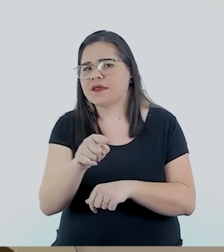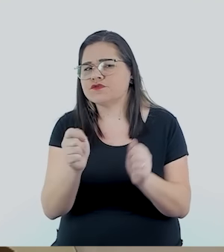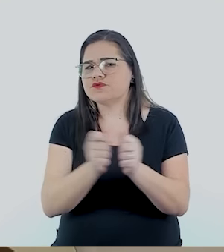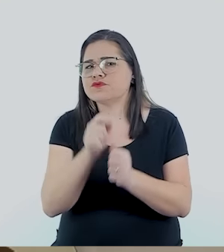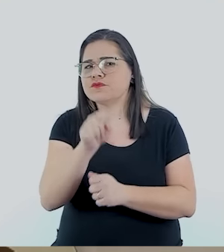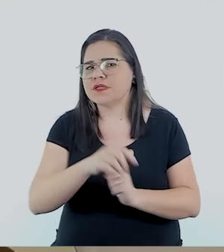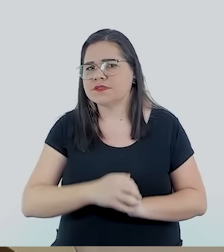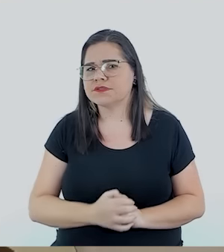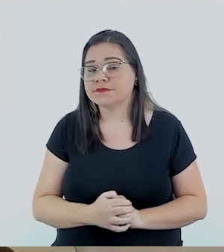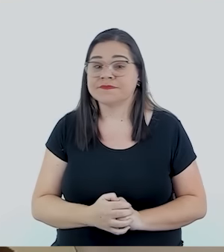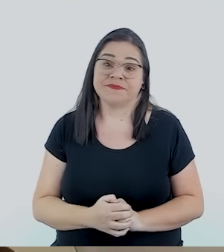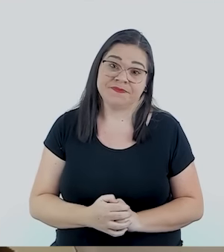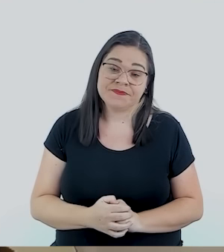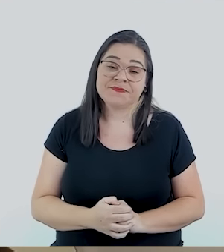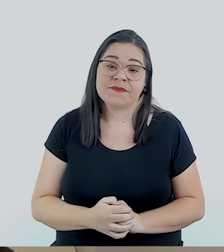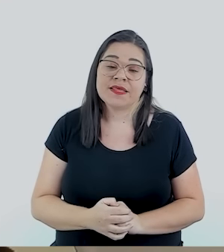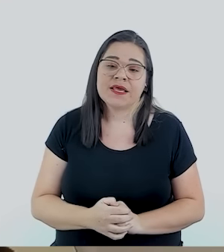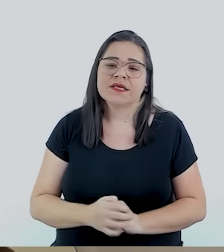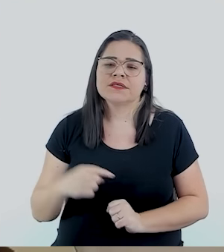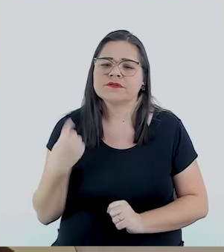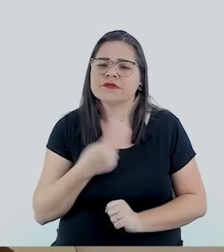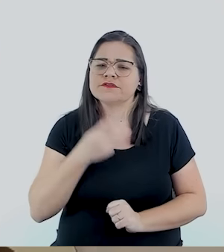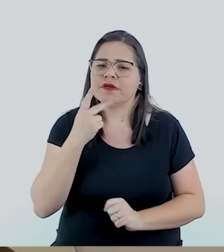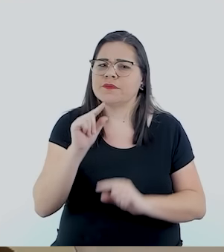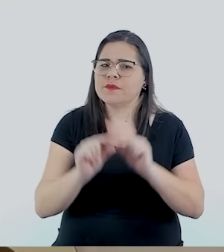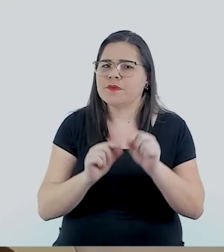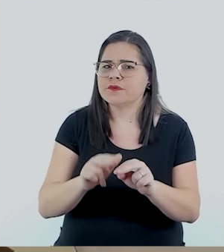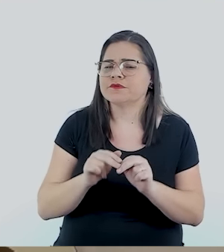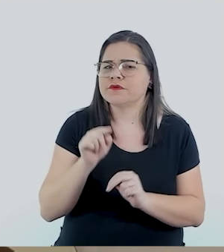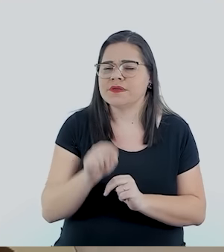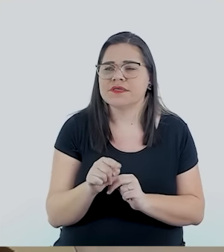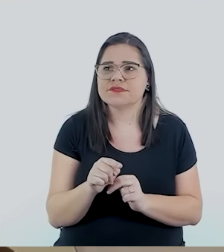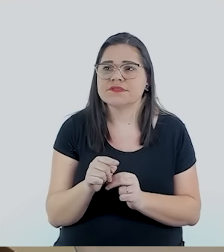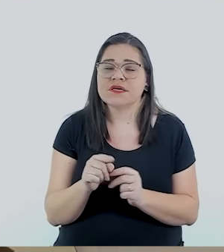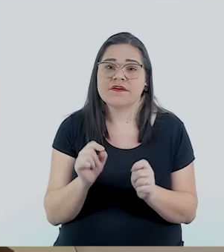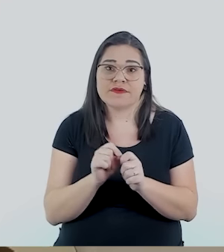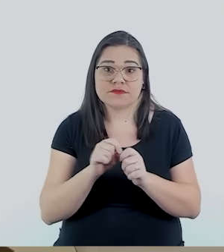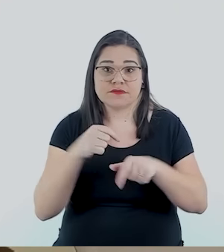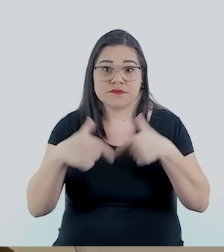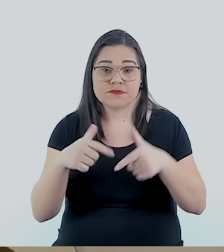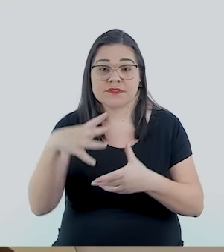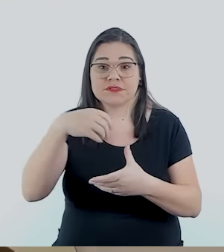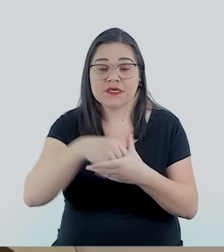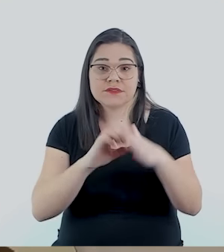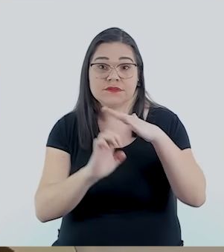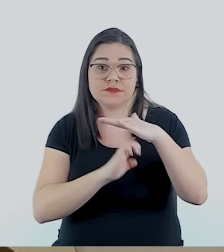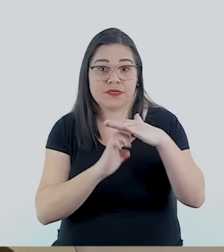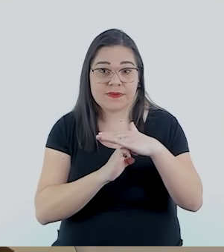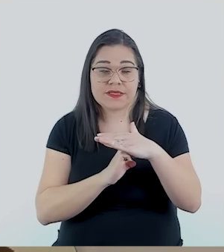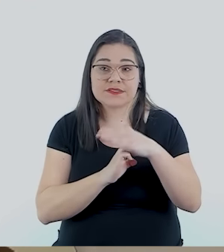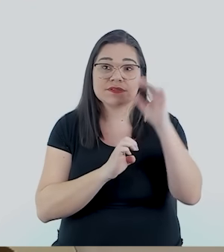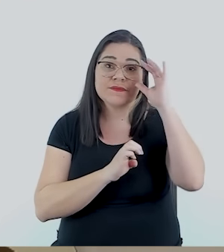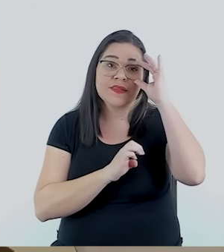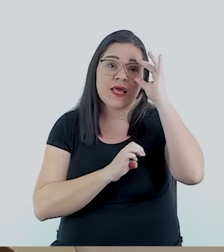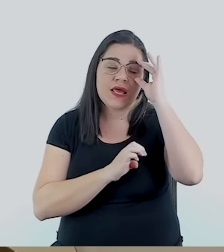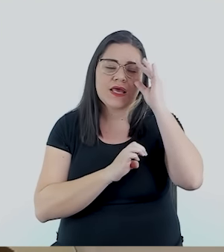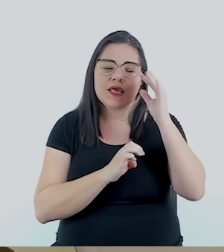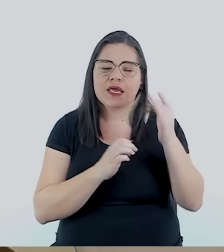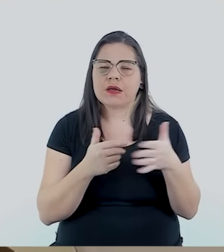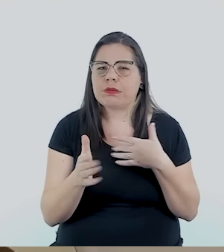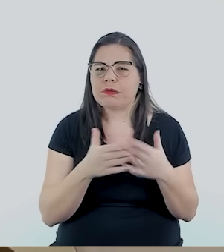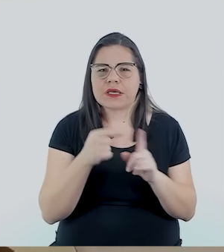eles então a gente até falou disso né mauris Eh Quando você vai fazer um trabalho dentro de uma de uma empresa eh